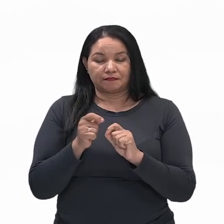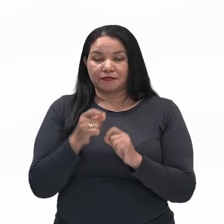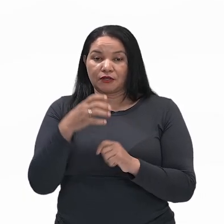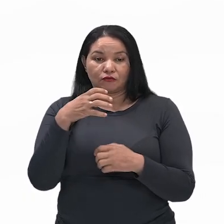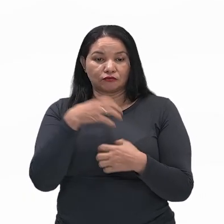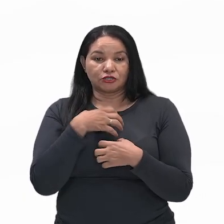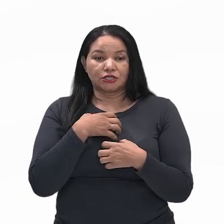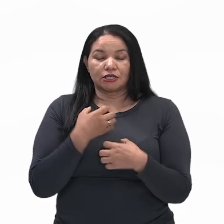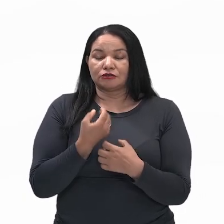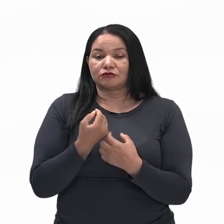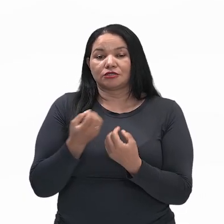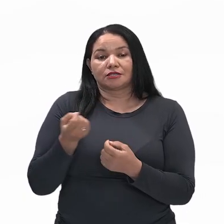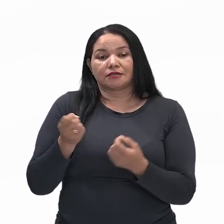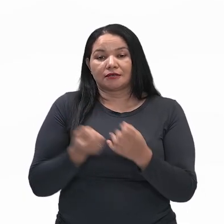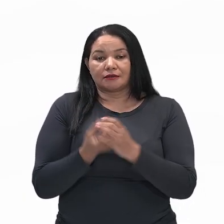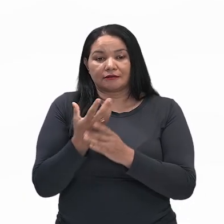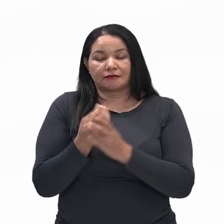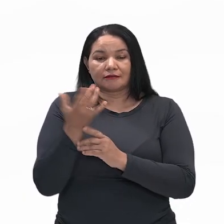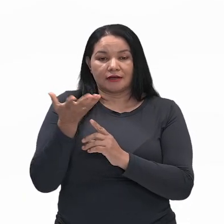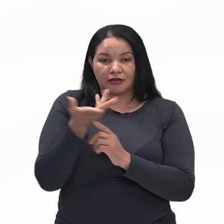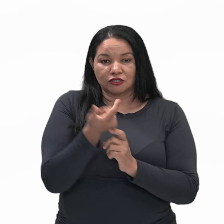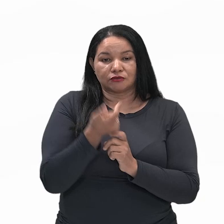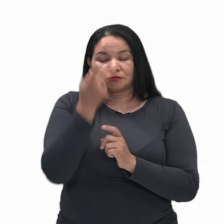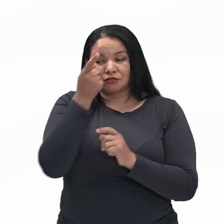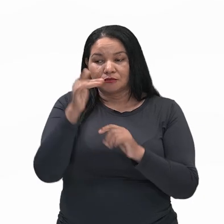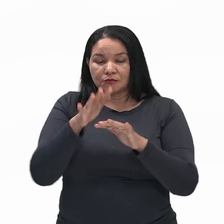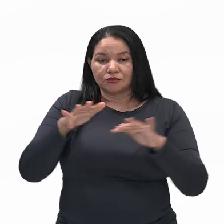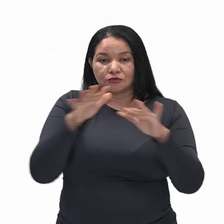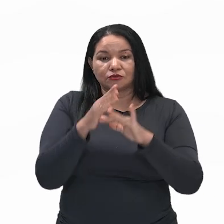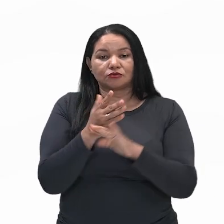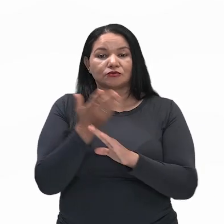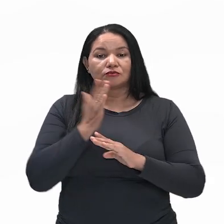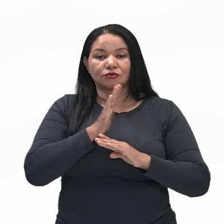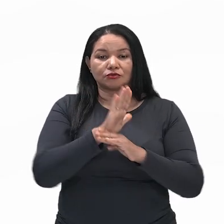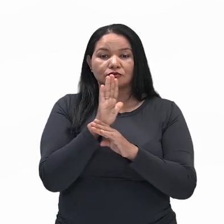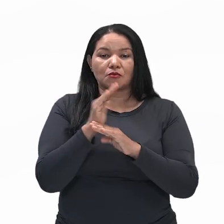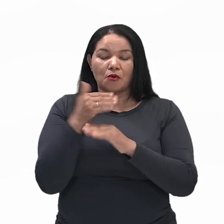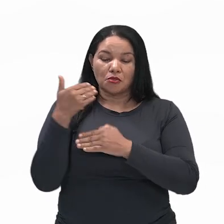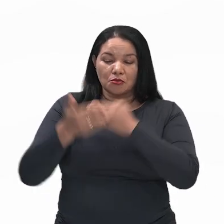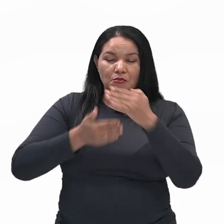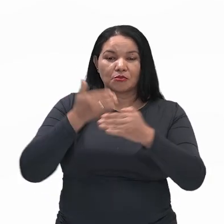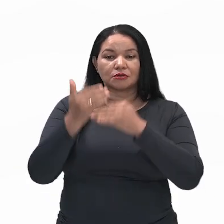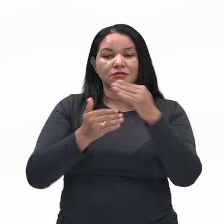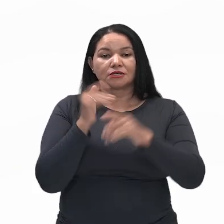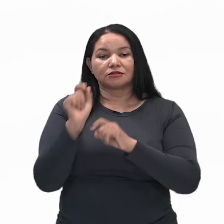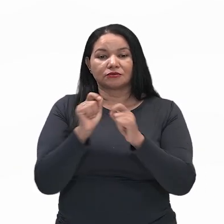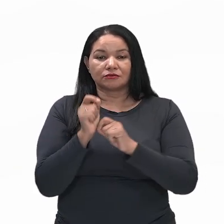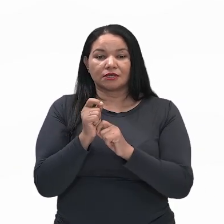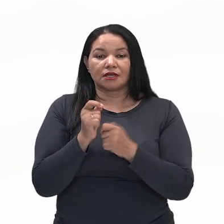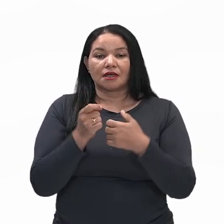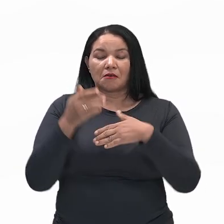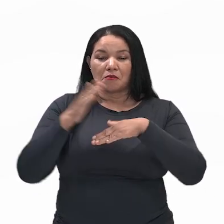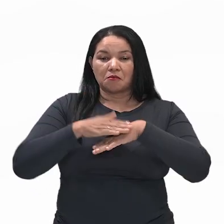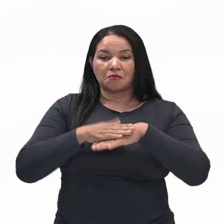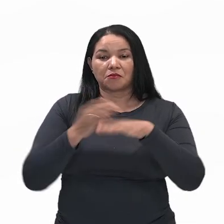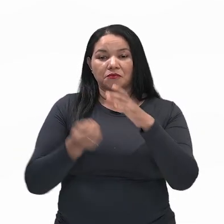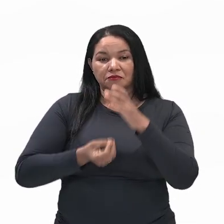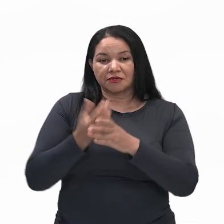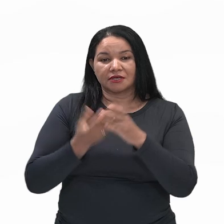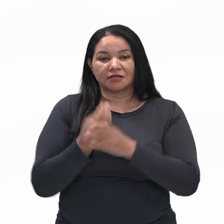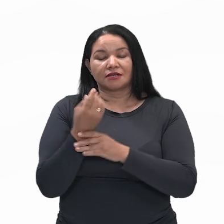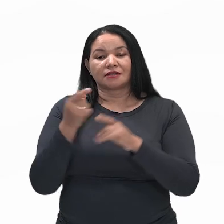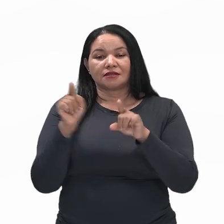que o público se envolve diretamente no processo criativo, permitindo que se tornem coautores, editores